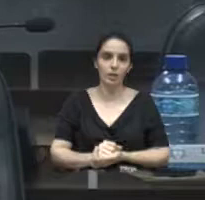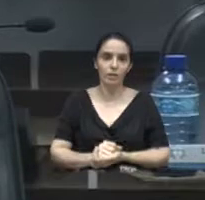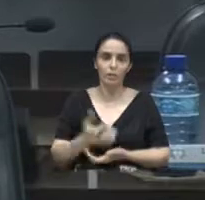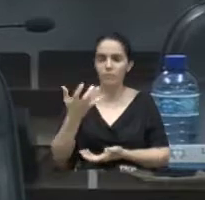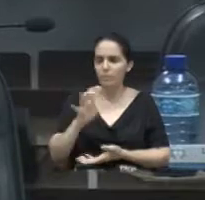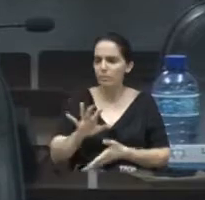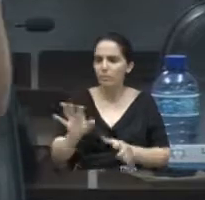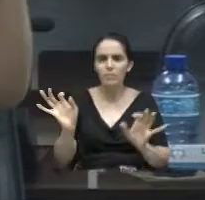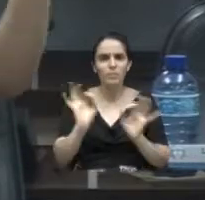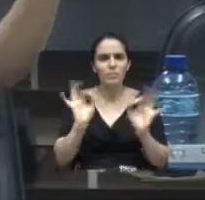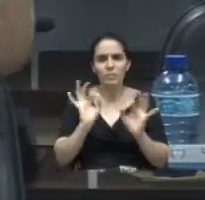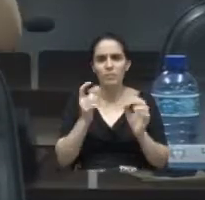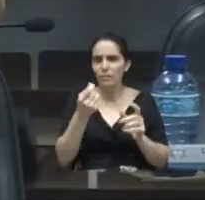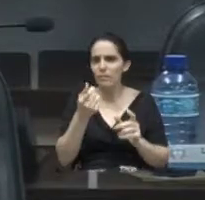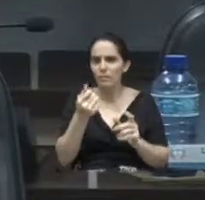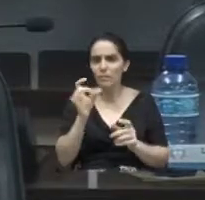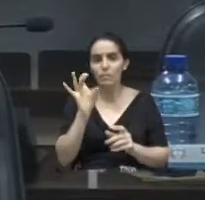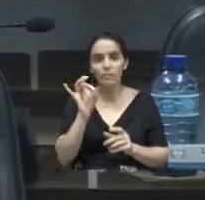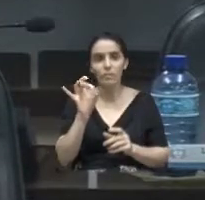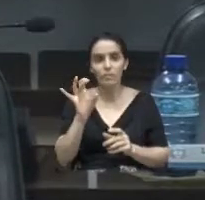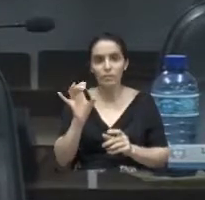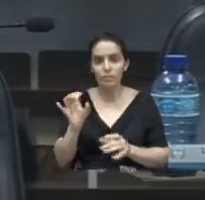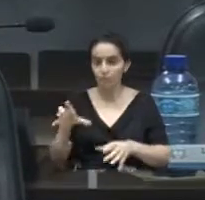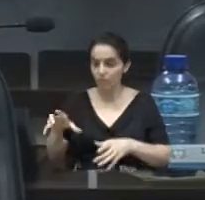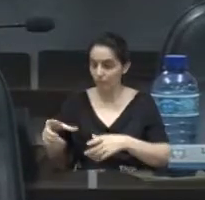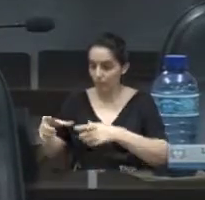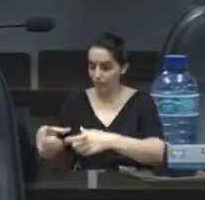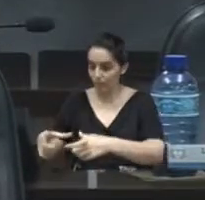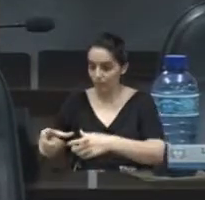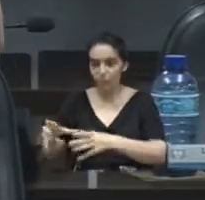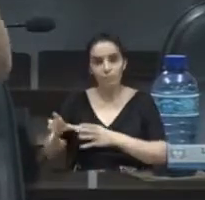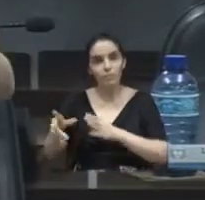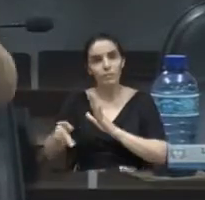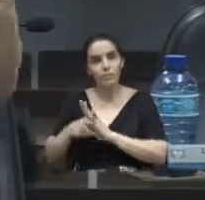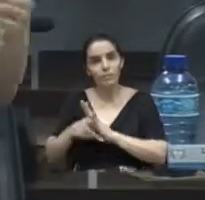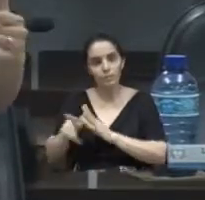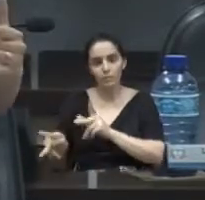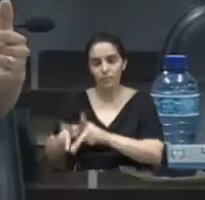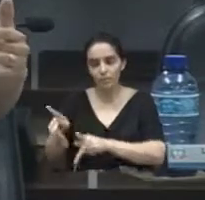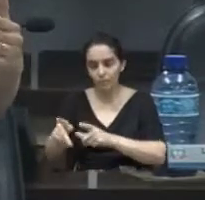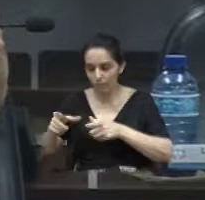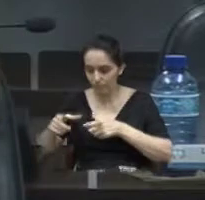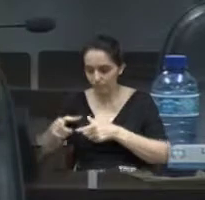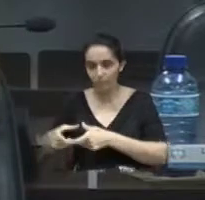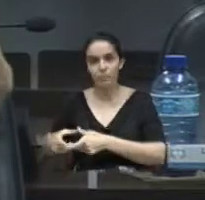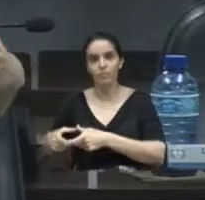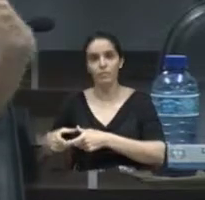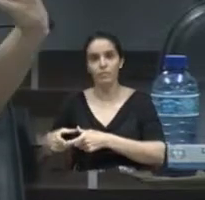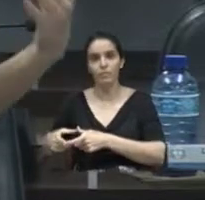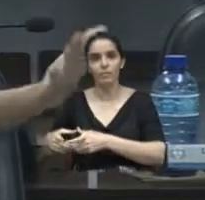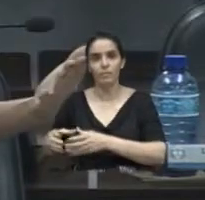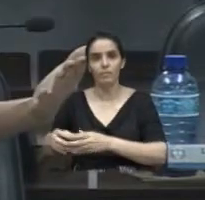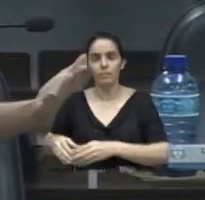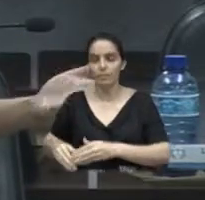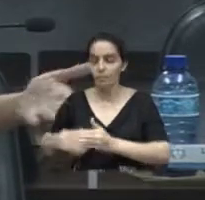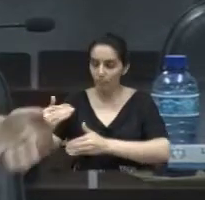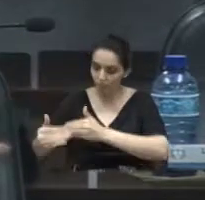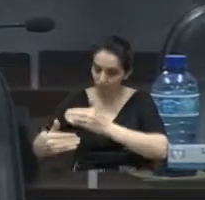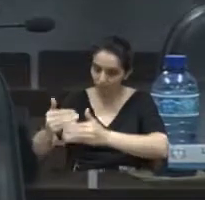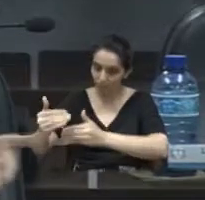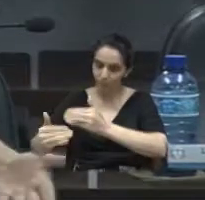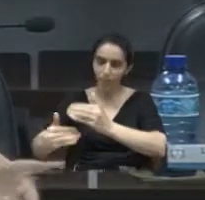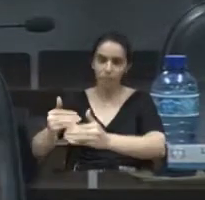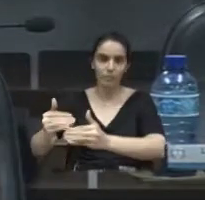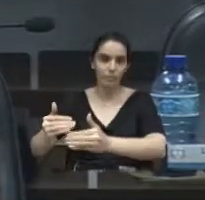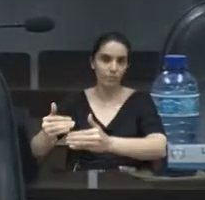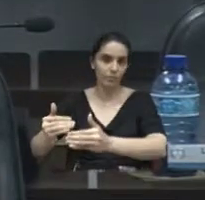troca, é só uma infraestrutura básica para o local, para a comunidade, para que eles possam dar continuidade e